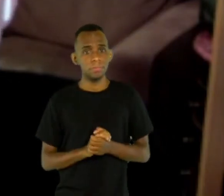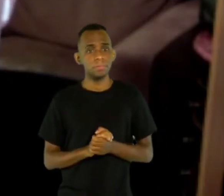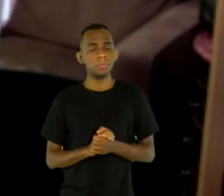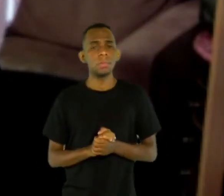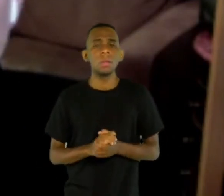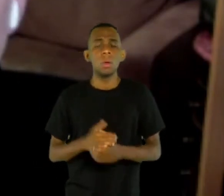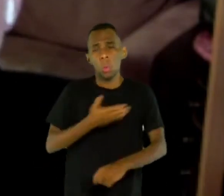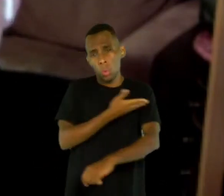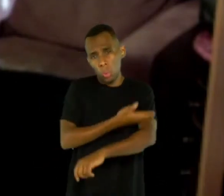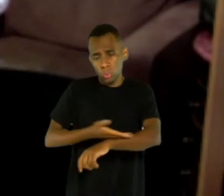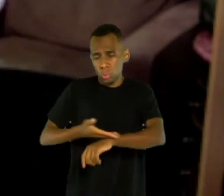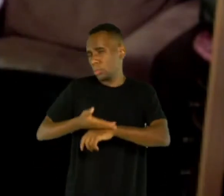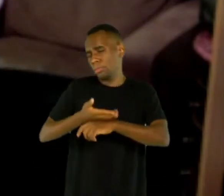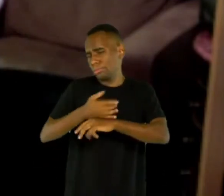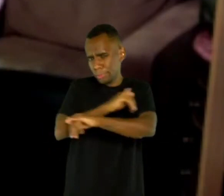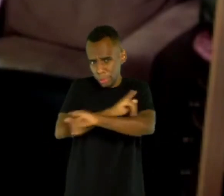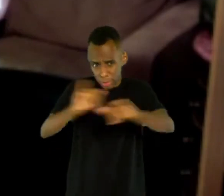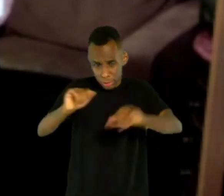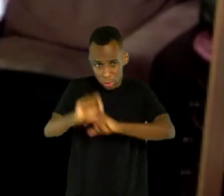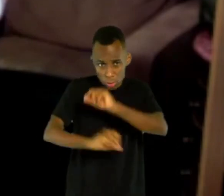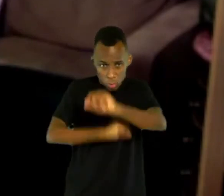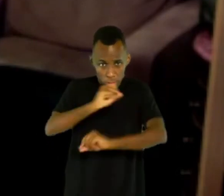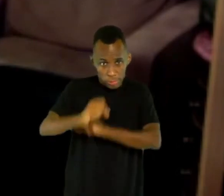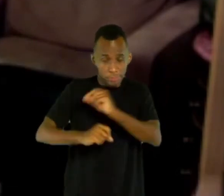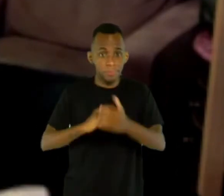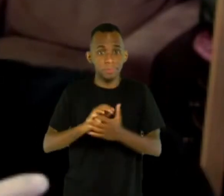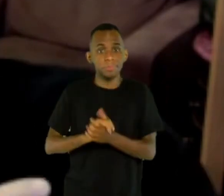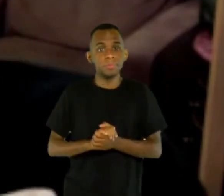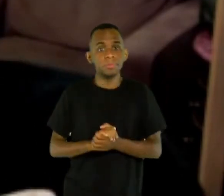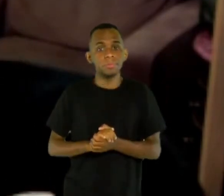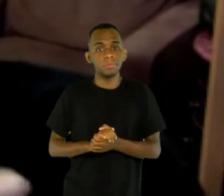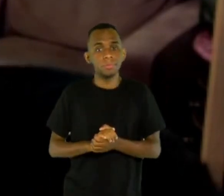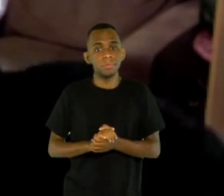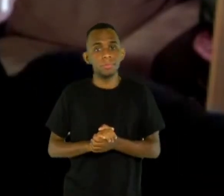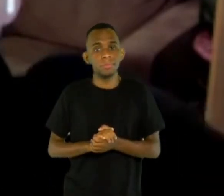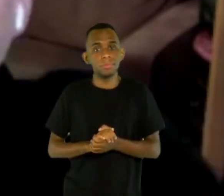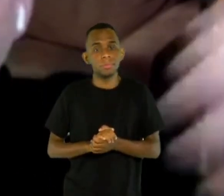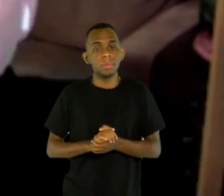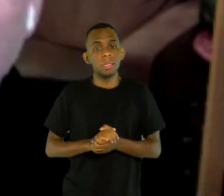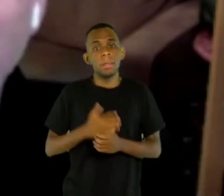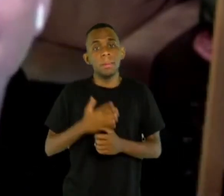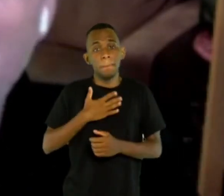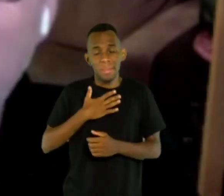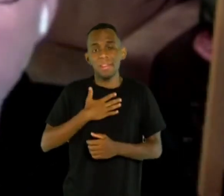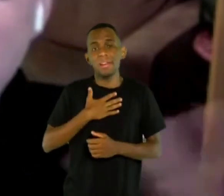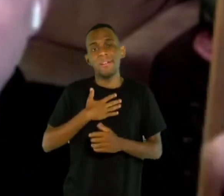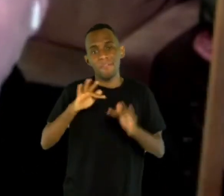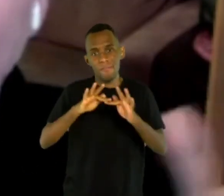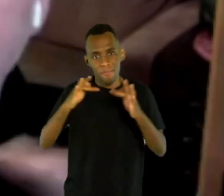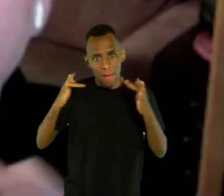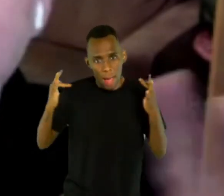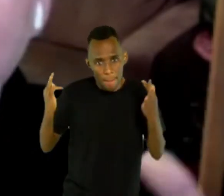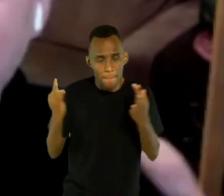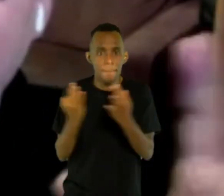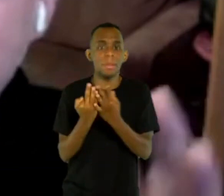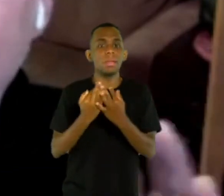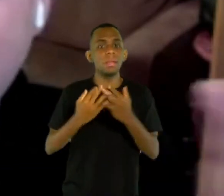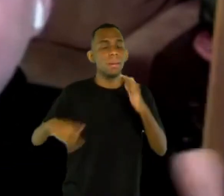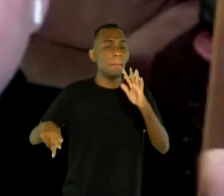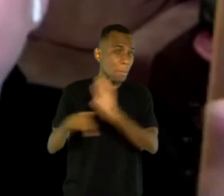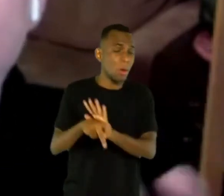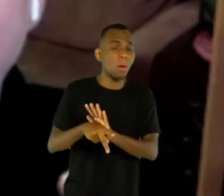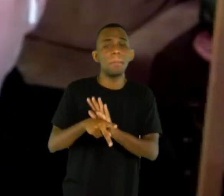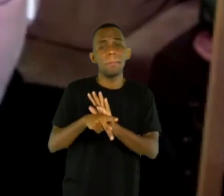o seguinte: eu sou filho da Casa Grande. Não que a minha família tenha tido fazendas enormes,